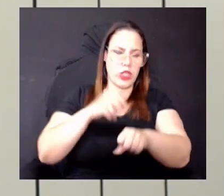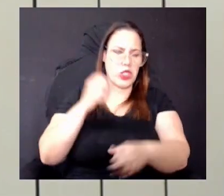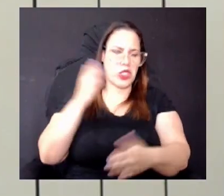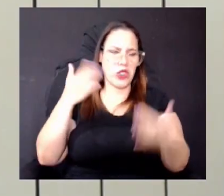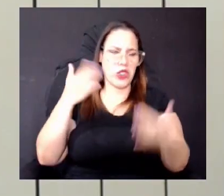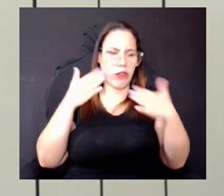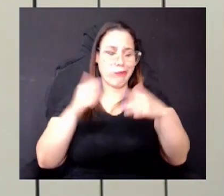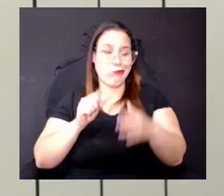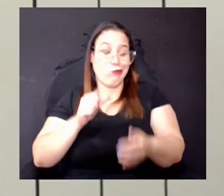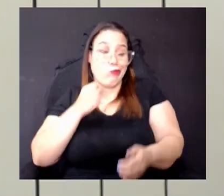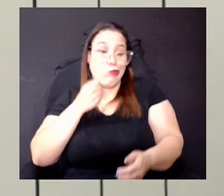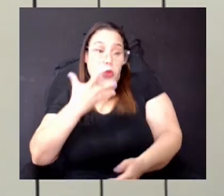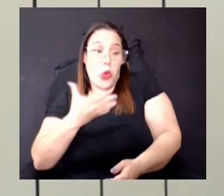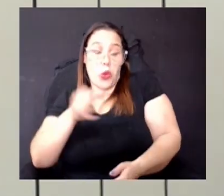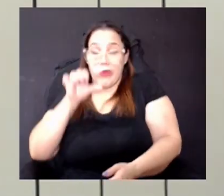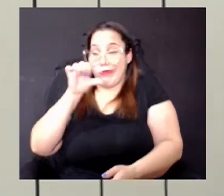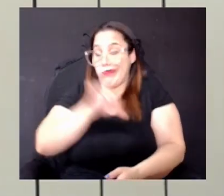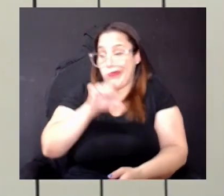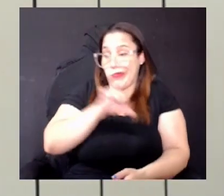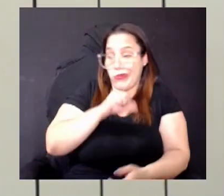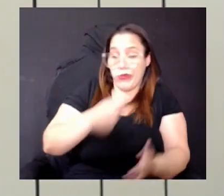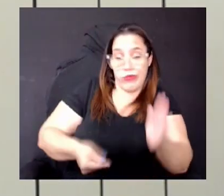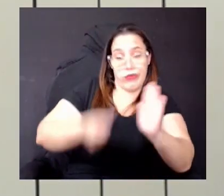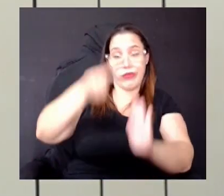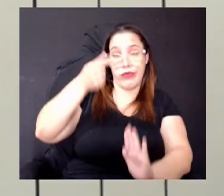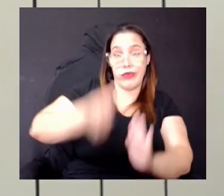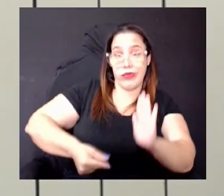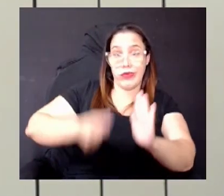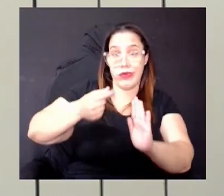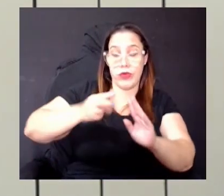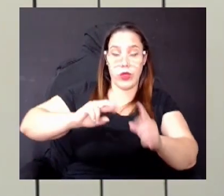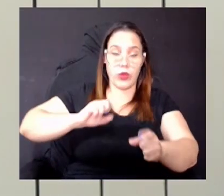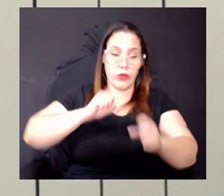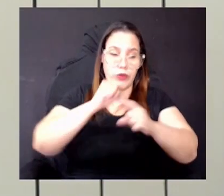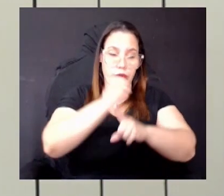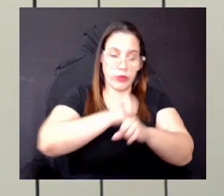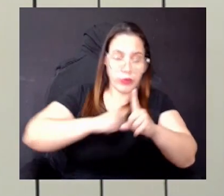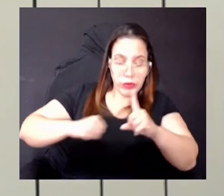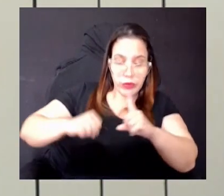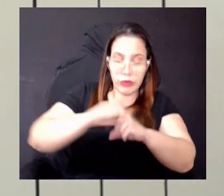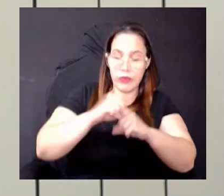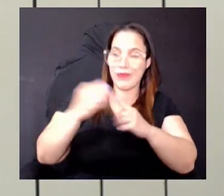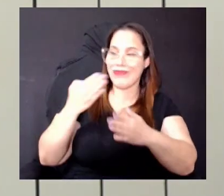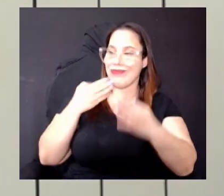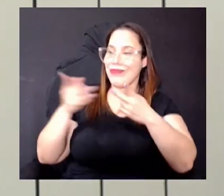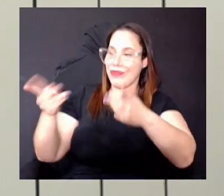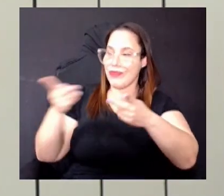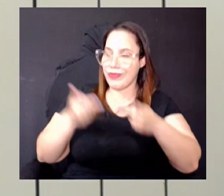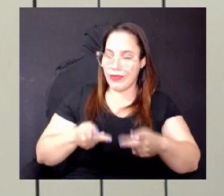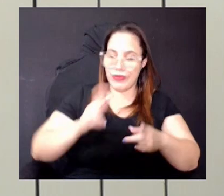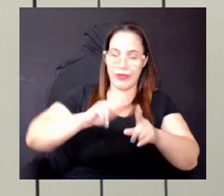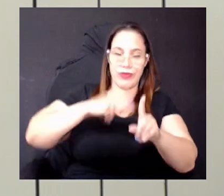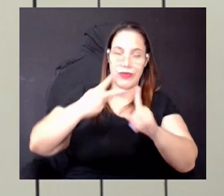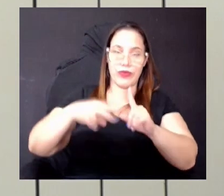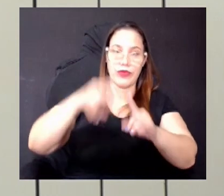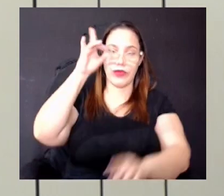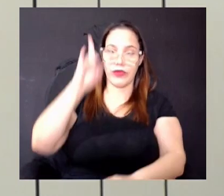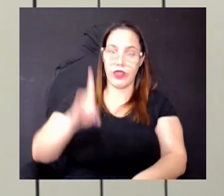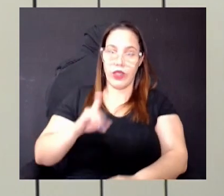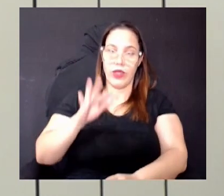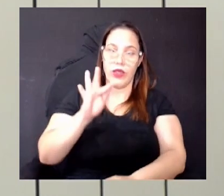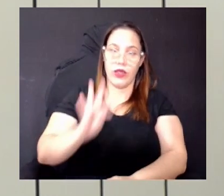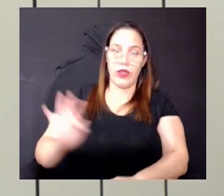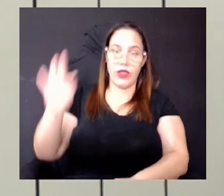desvantagens, aspectos econômicos e sociais com o nosso convidado do Ponto de Vista, o diretor da Faculdade de Economia